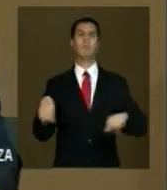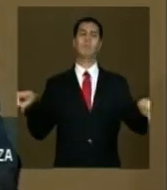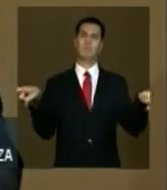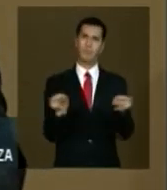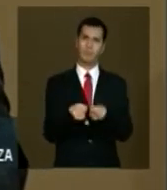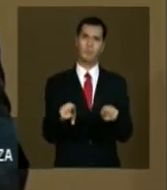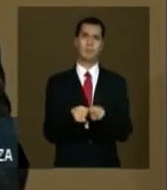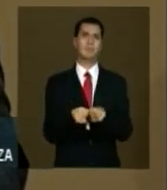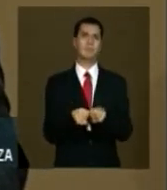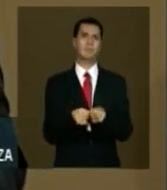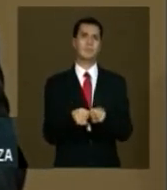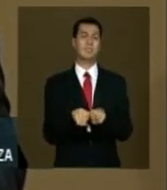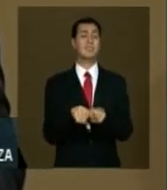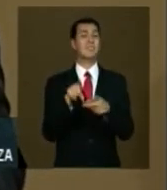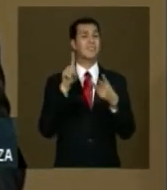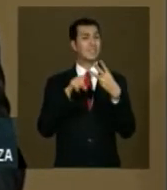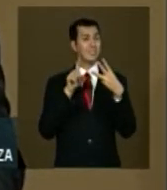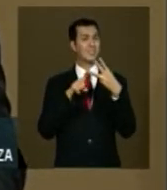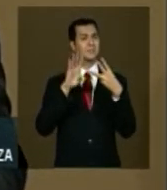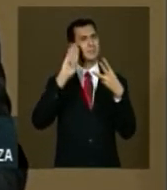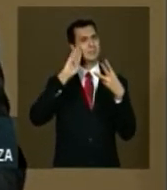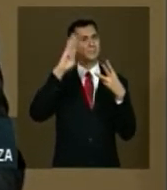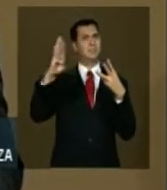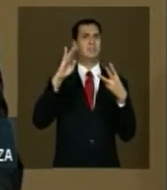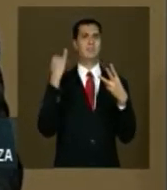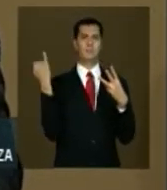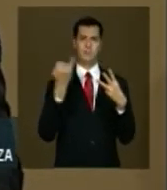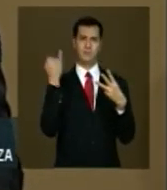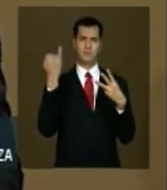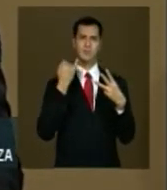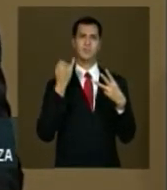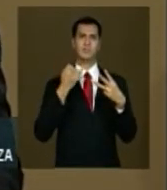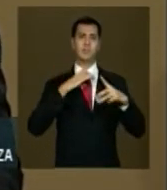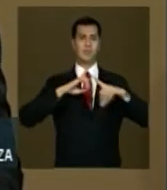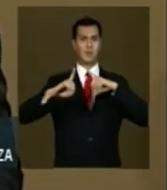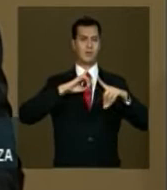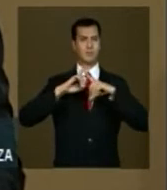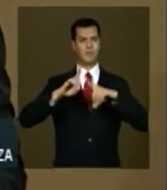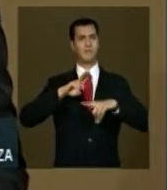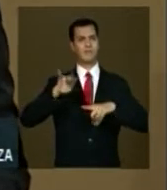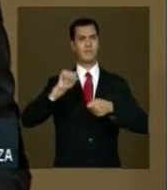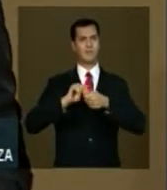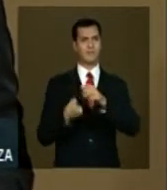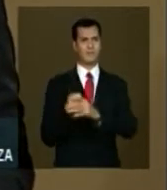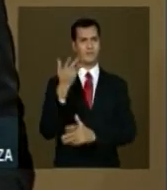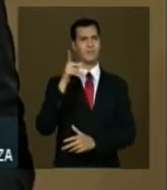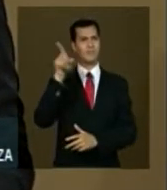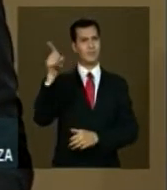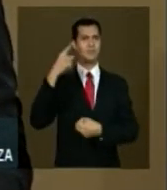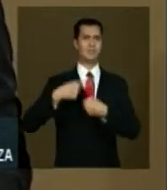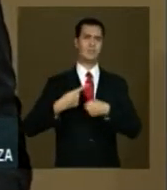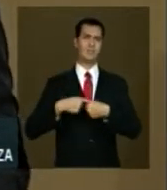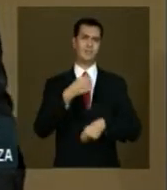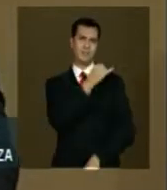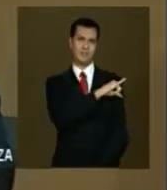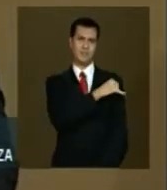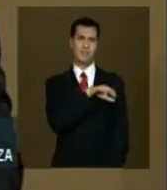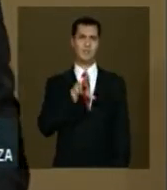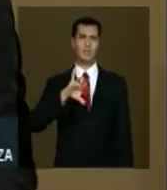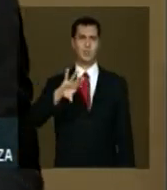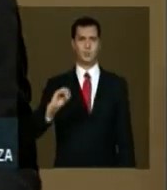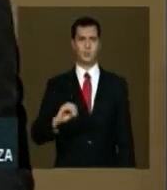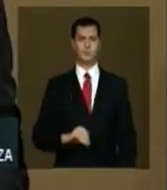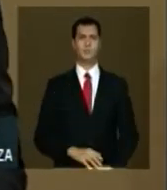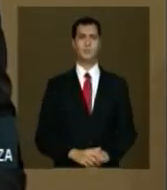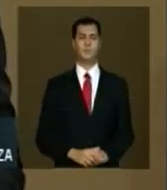seja esse o aspecto mais inovador do debate que vamos organizar no Rio de Janeiro ao mencionar o desafio da